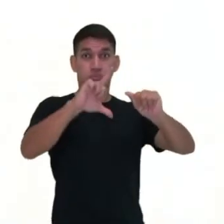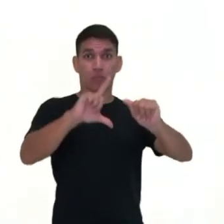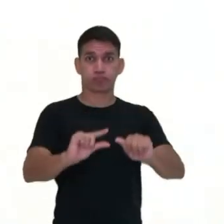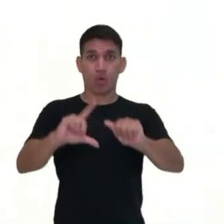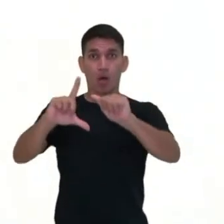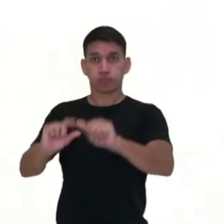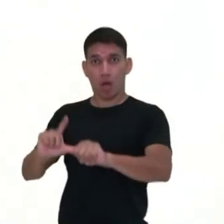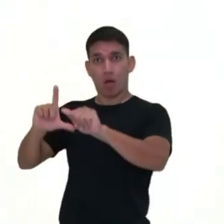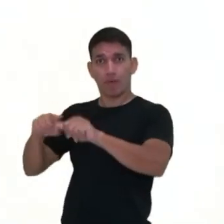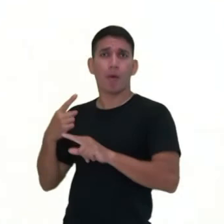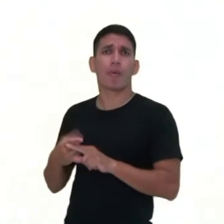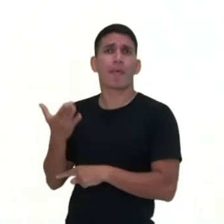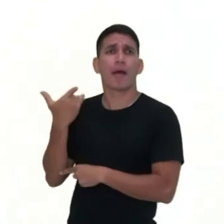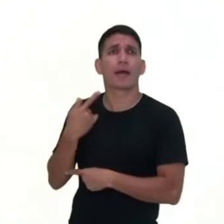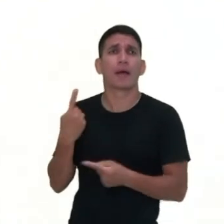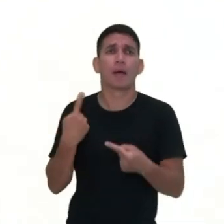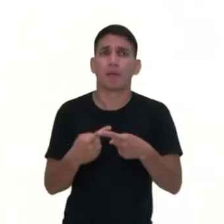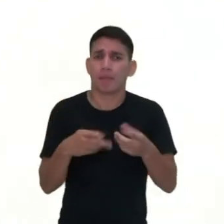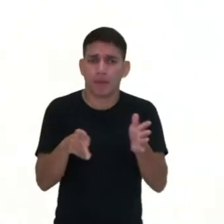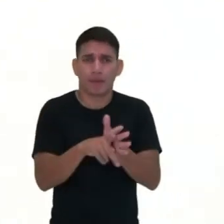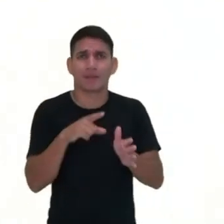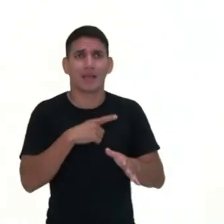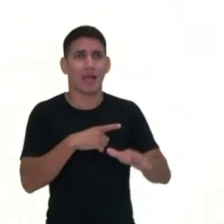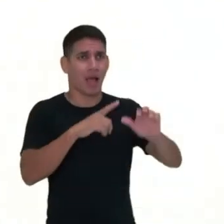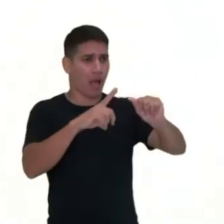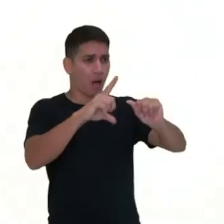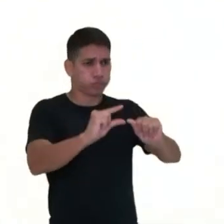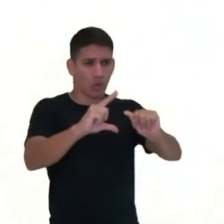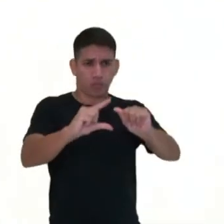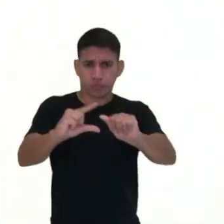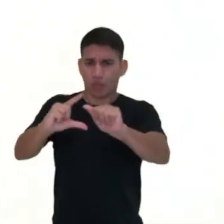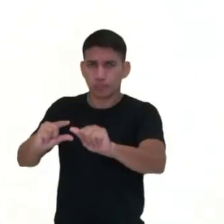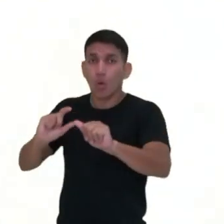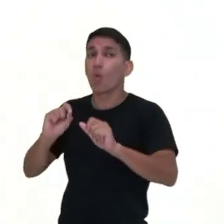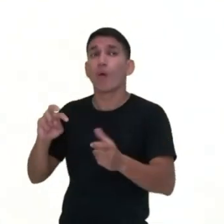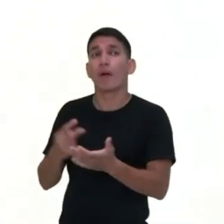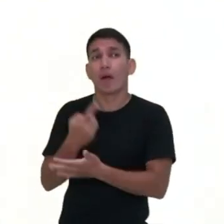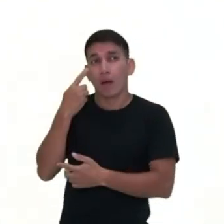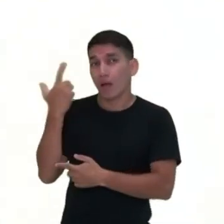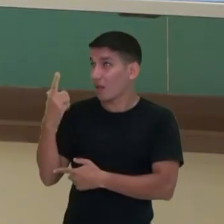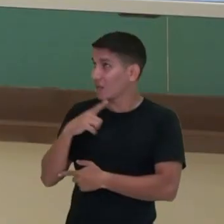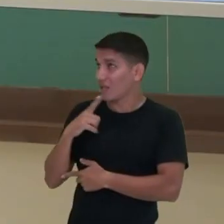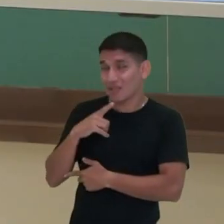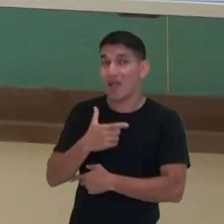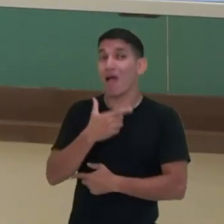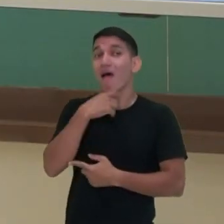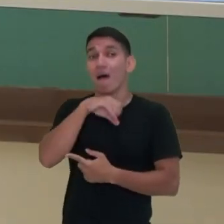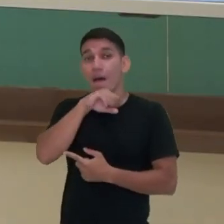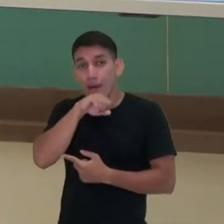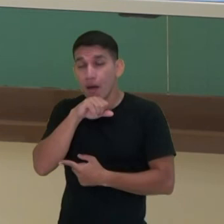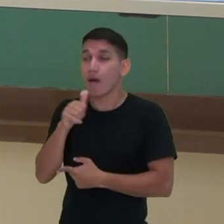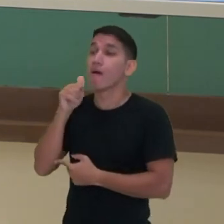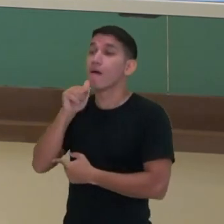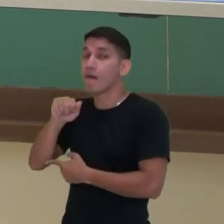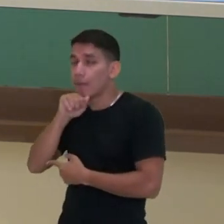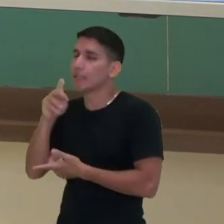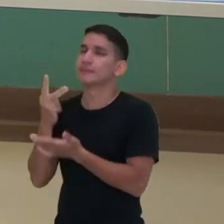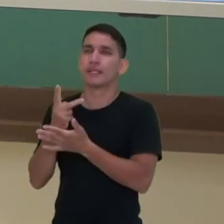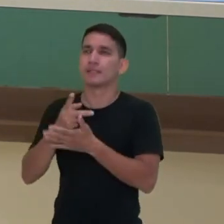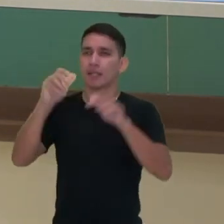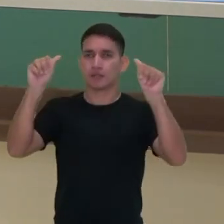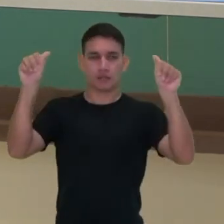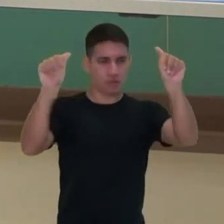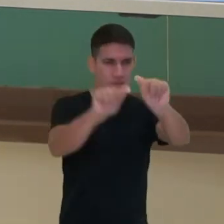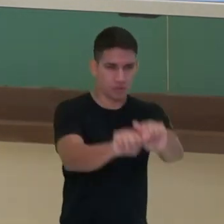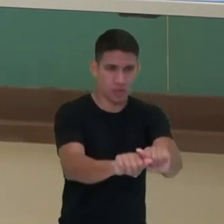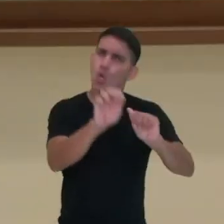se nós tivemos indivíduos A minúsculo, veio um do pai e um da mãe. Sempre, gente, nunca vai